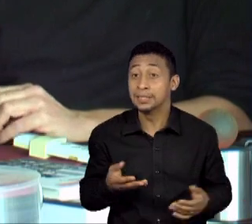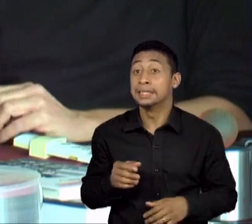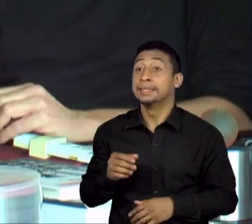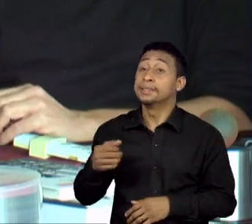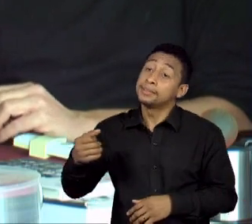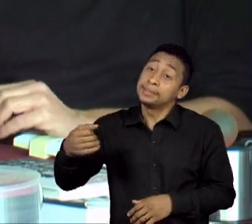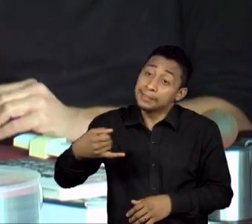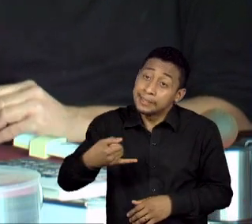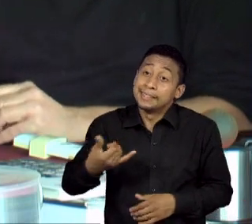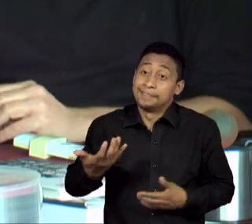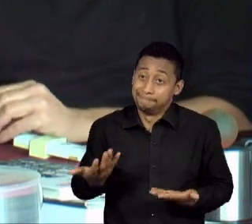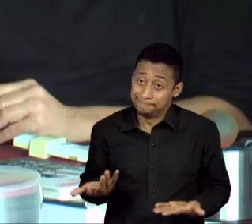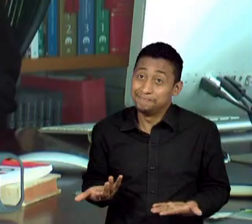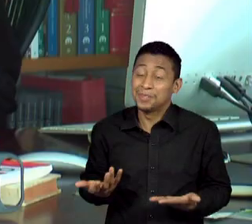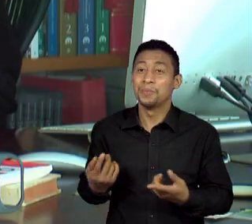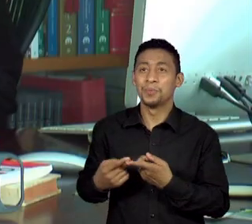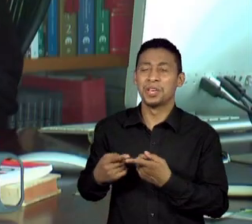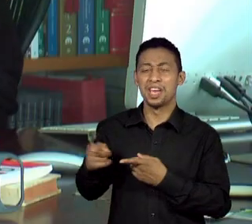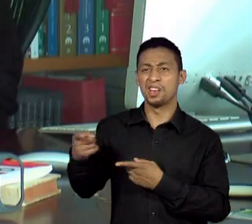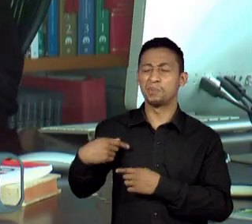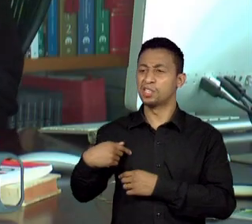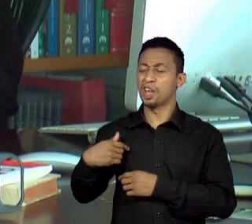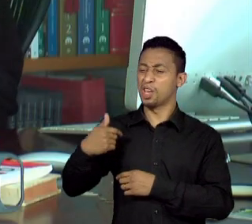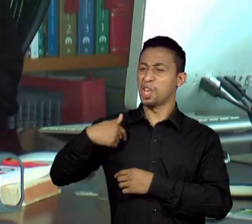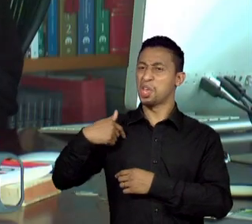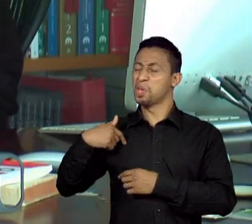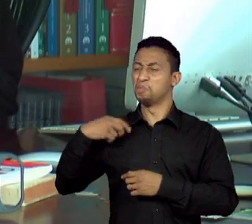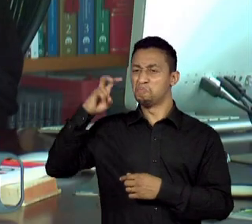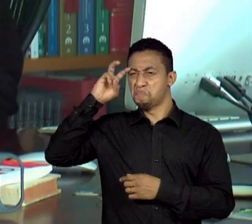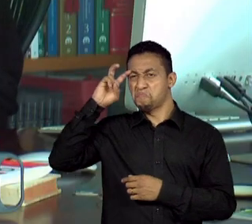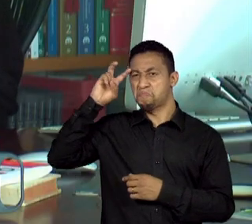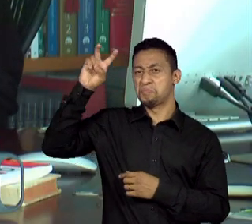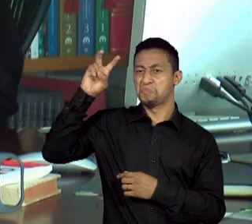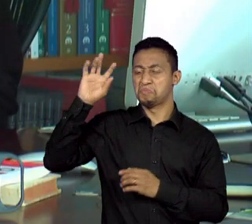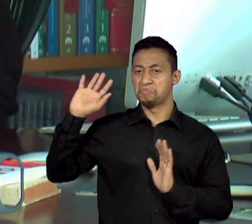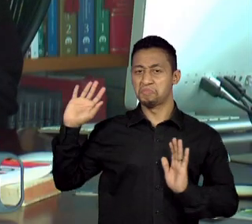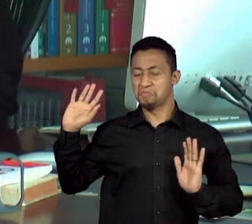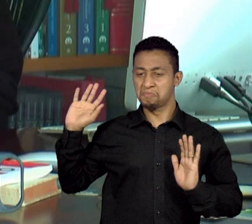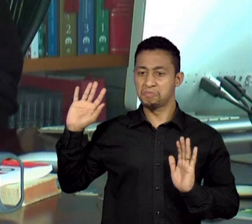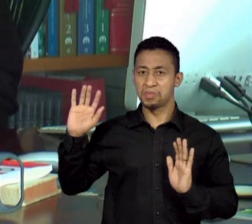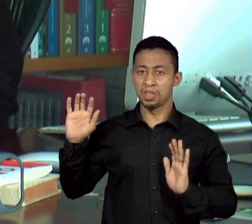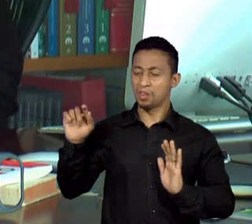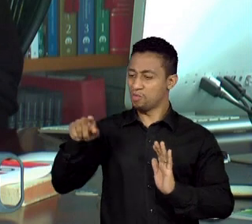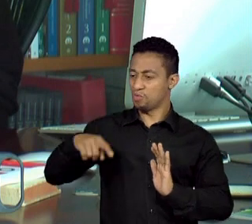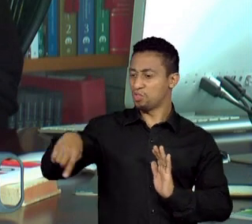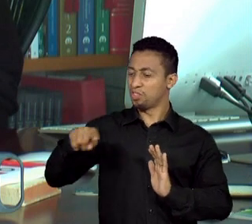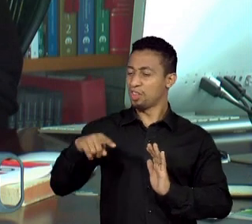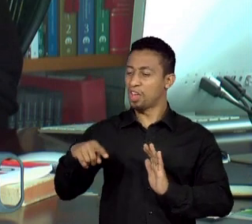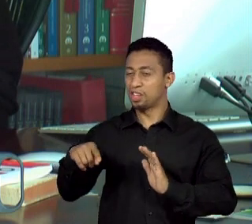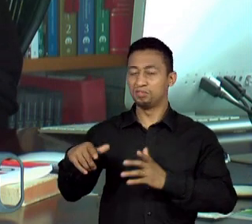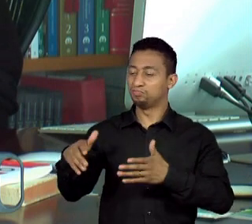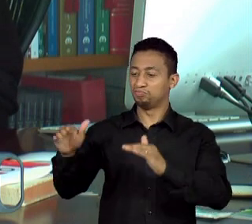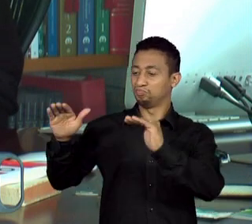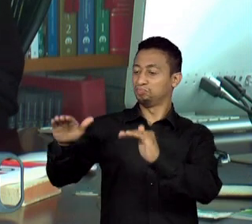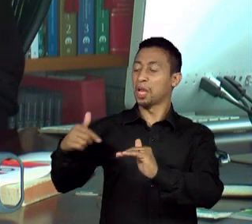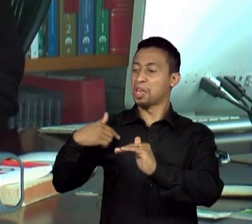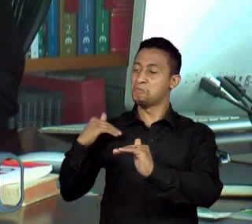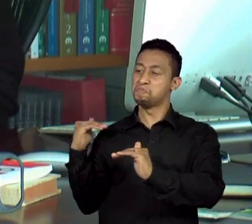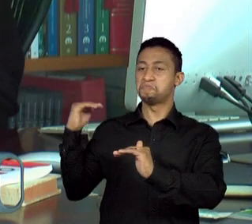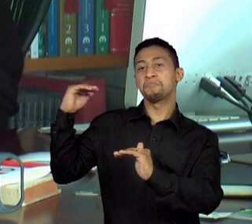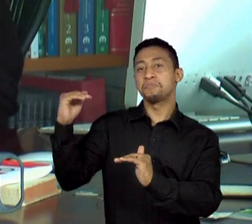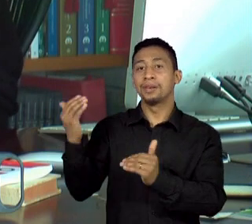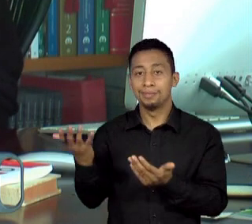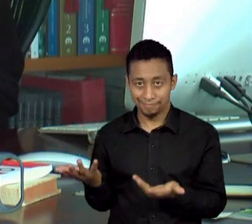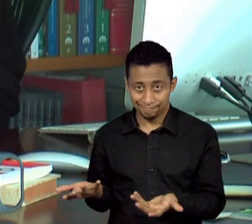porque aquela ideia, ele acha que ficou mais sábio, né? Aquela ideia do Lear, que ninguém devia envelhecer sem ficar mais sábio, né?